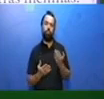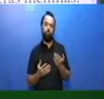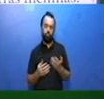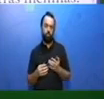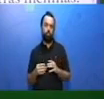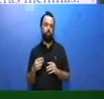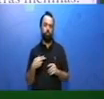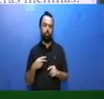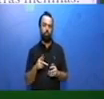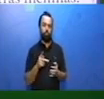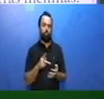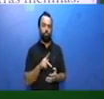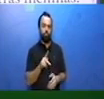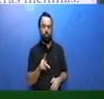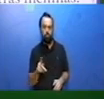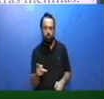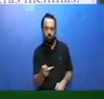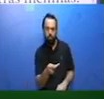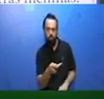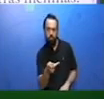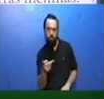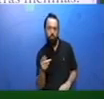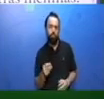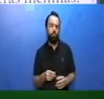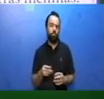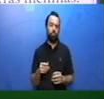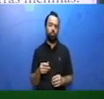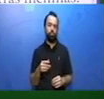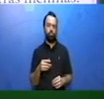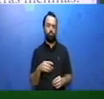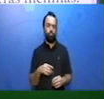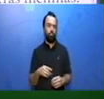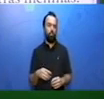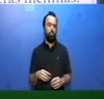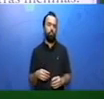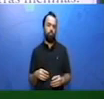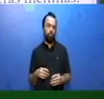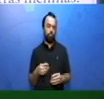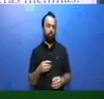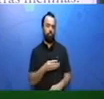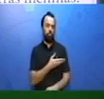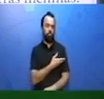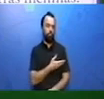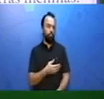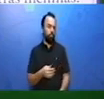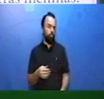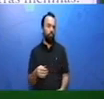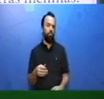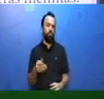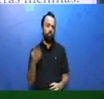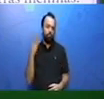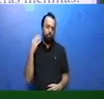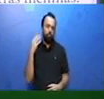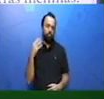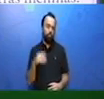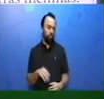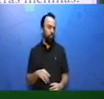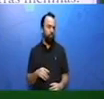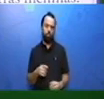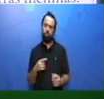tia Emília na rua Guaianazes e ela também me visitava uma vez por ano. Há tempos já que não